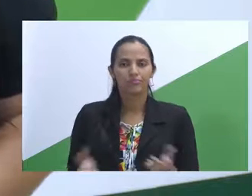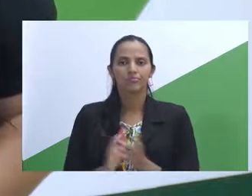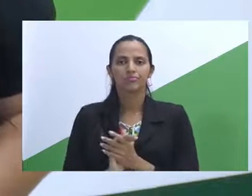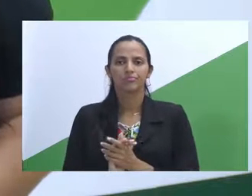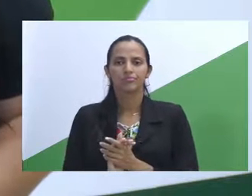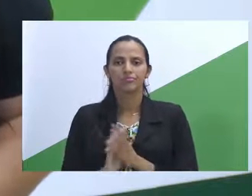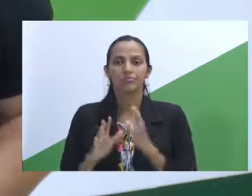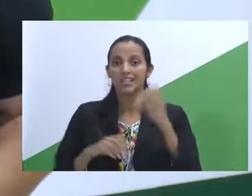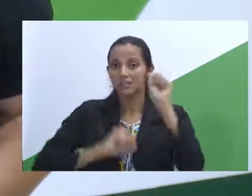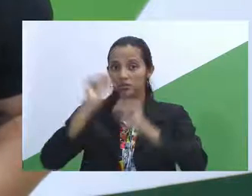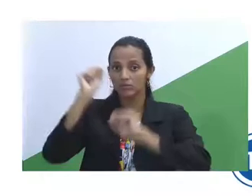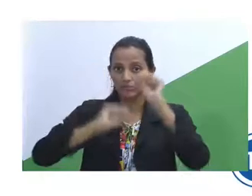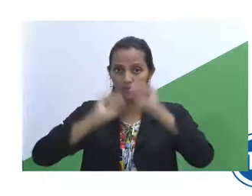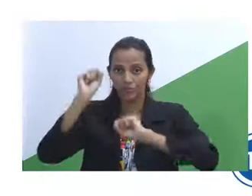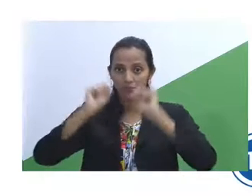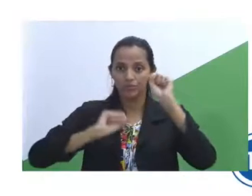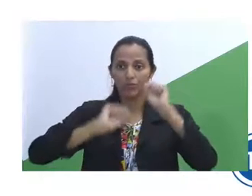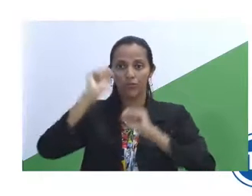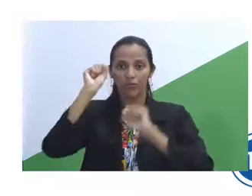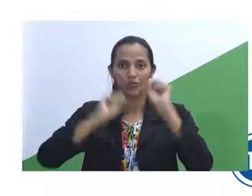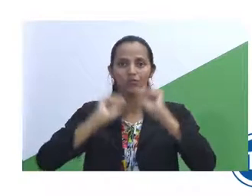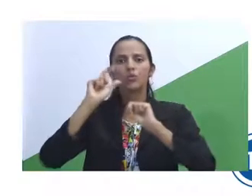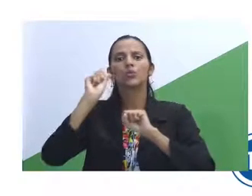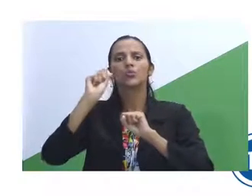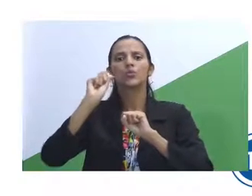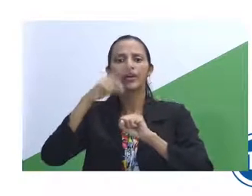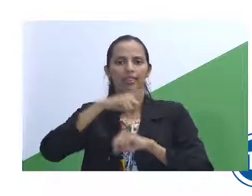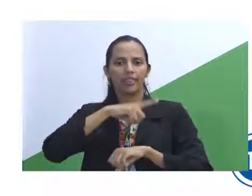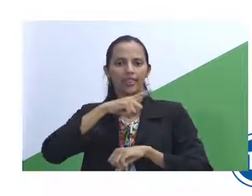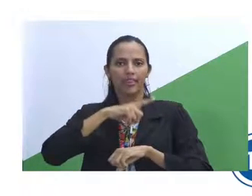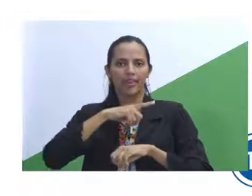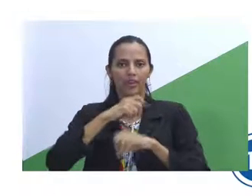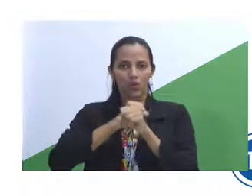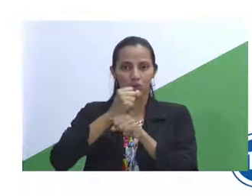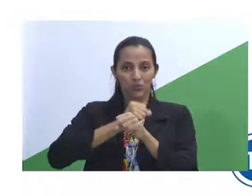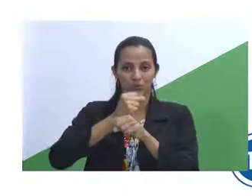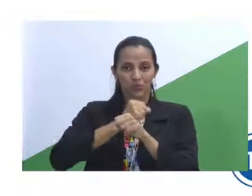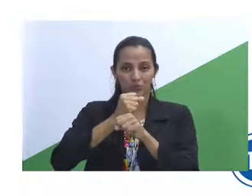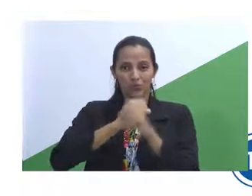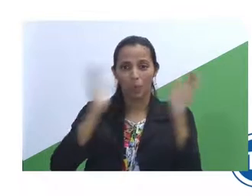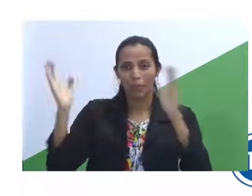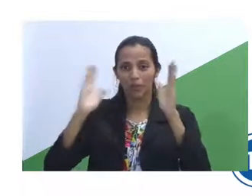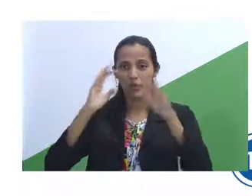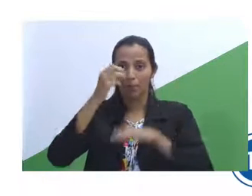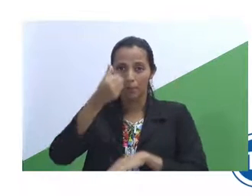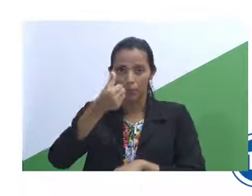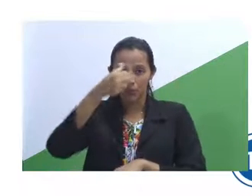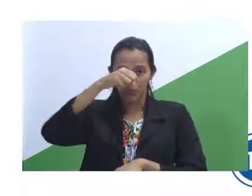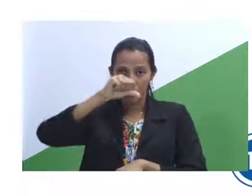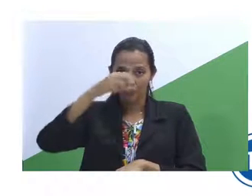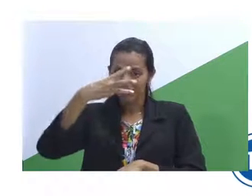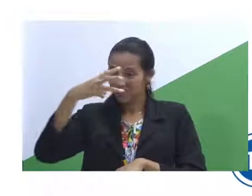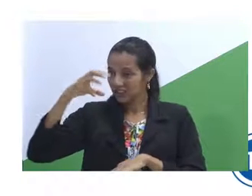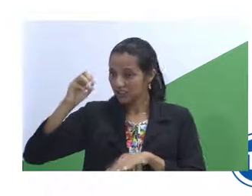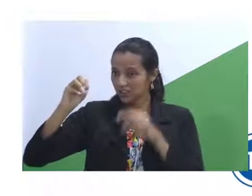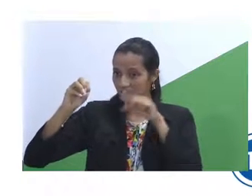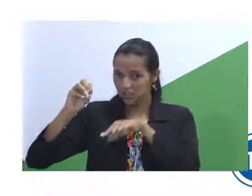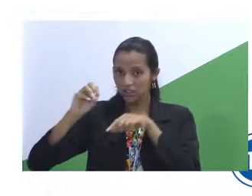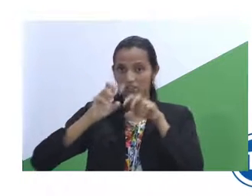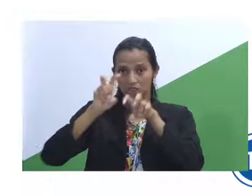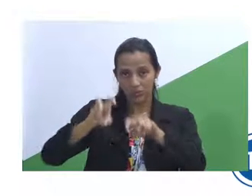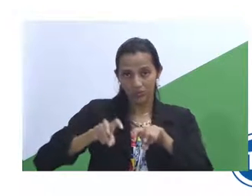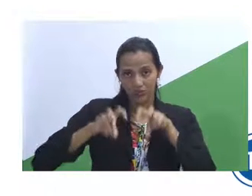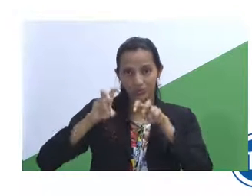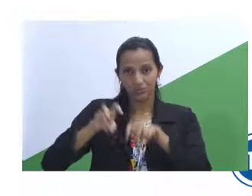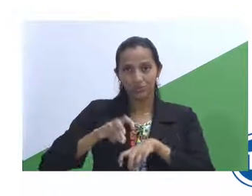quanto à industrialização, então, a gente tem aí, olha, na década de 1930, enquanto a produção agrícola, ela tem um